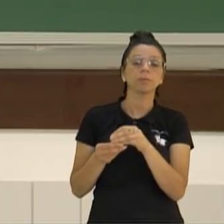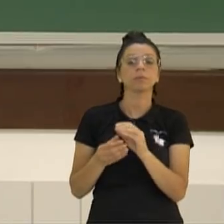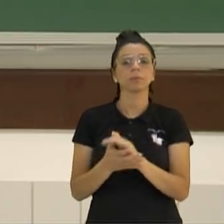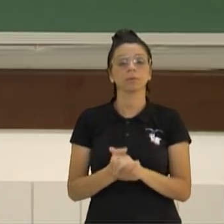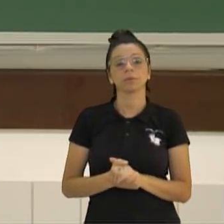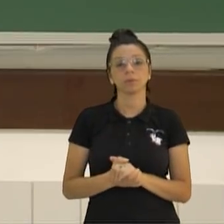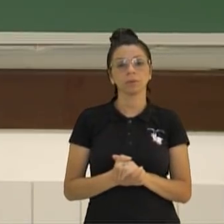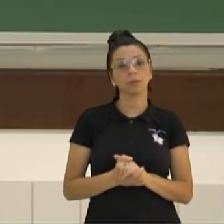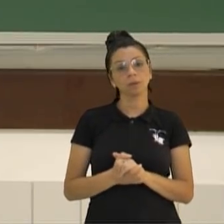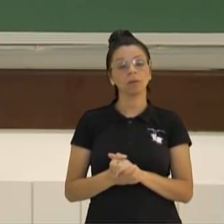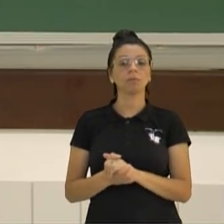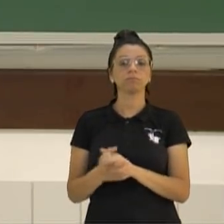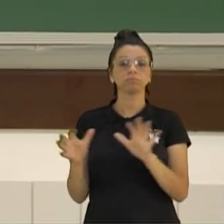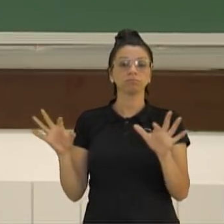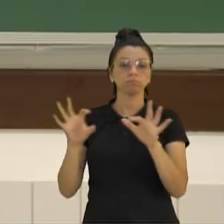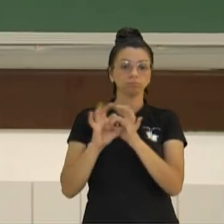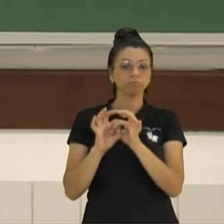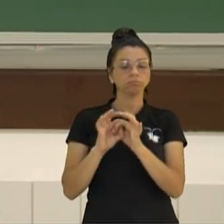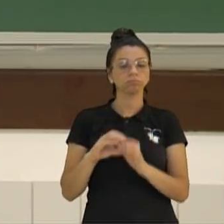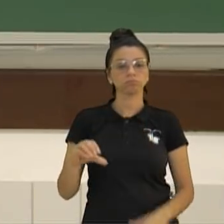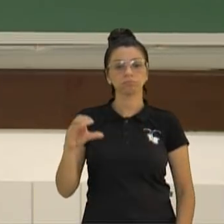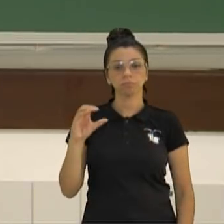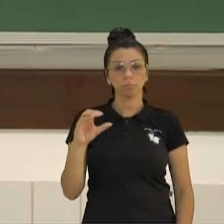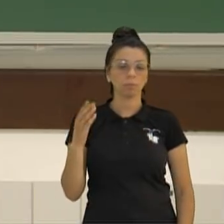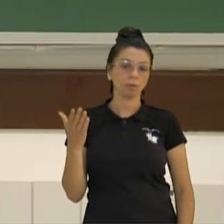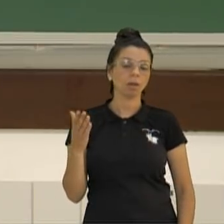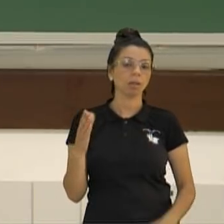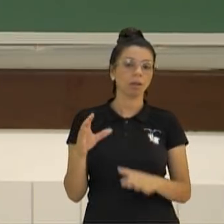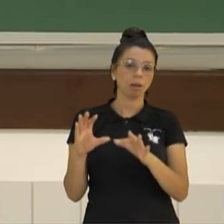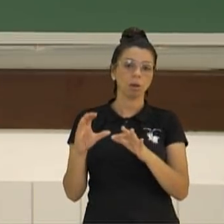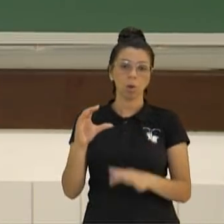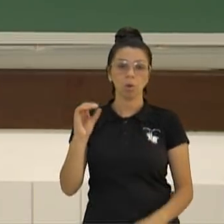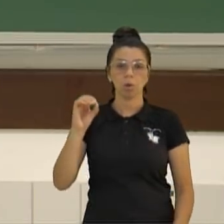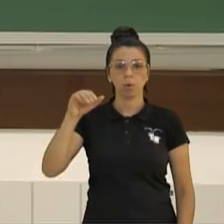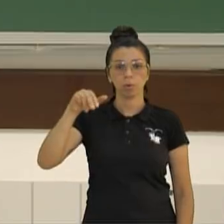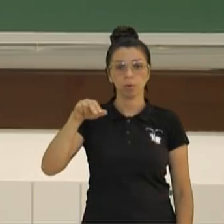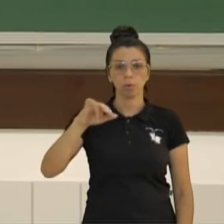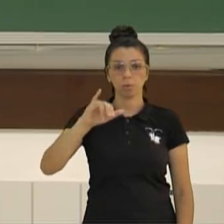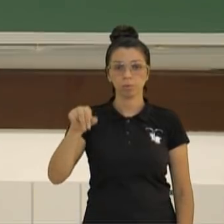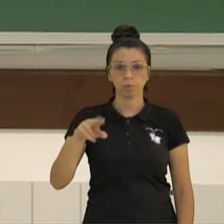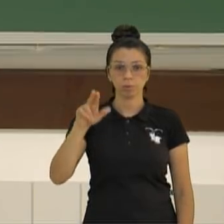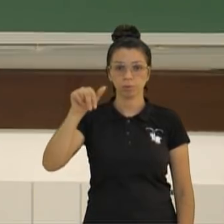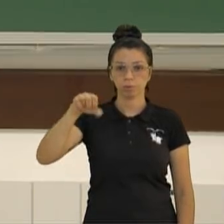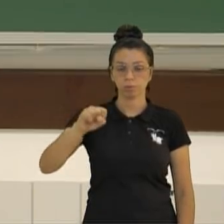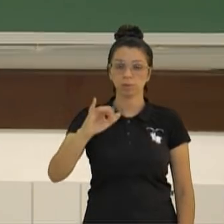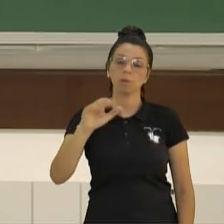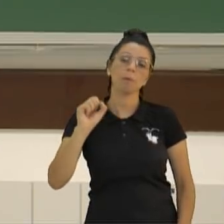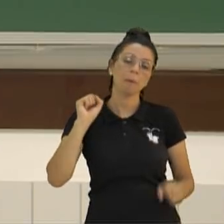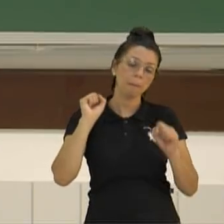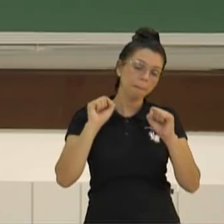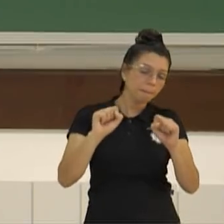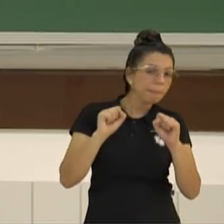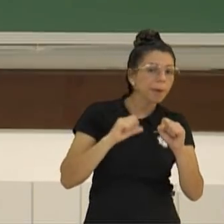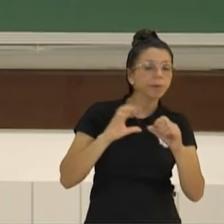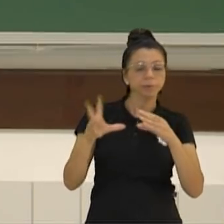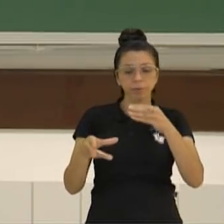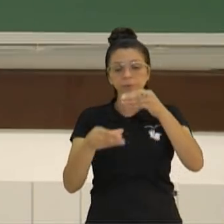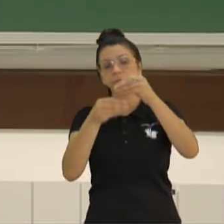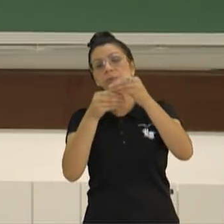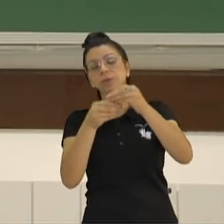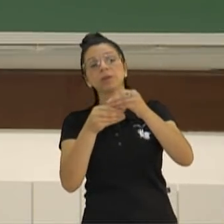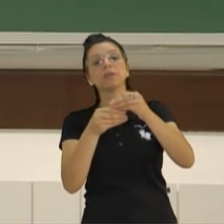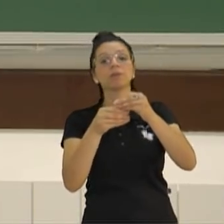de uma conjunção. Se essa conjunção ela pode ser aditiva, adversativa,